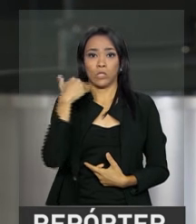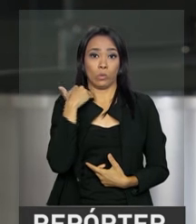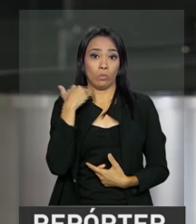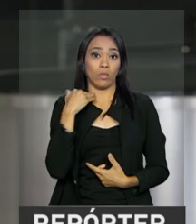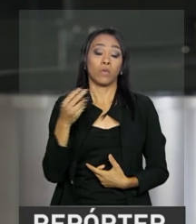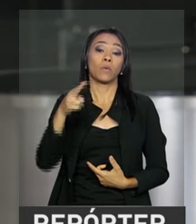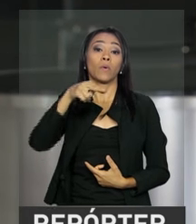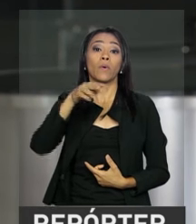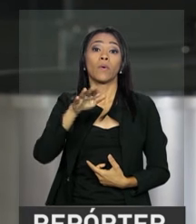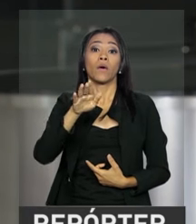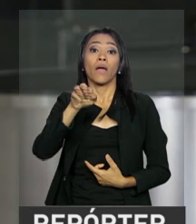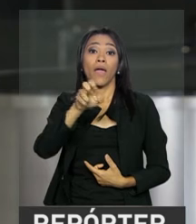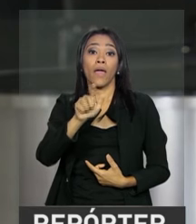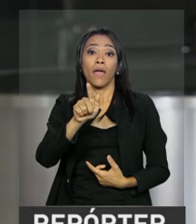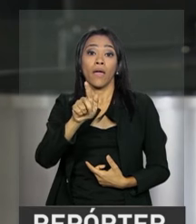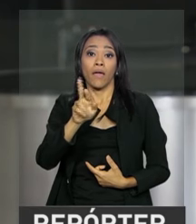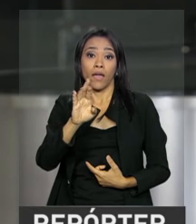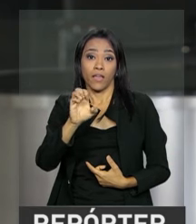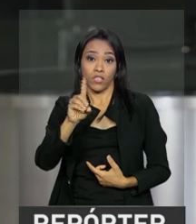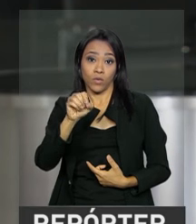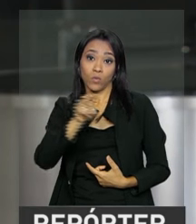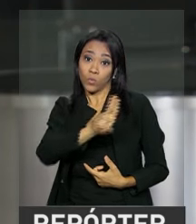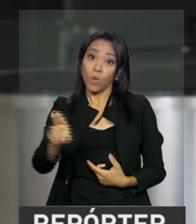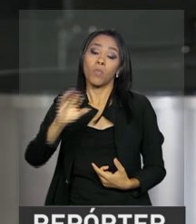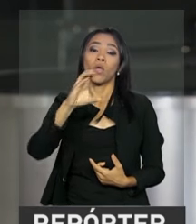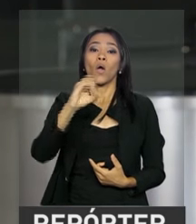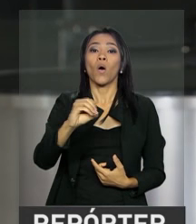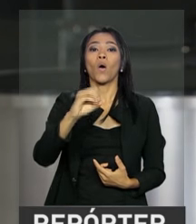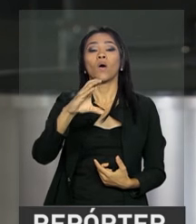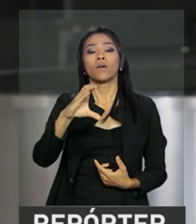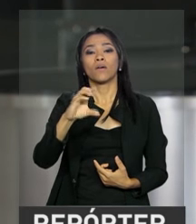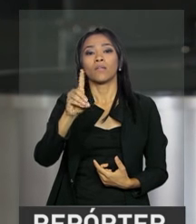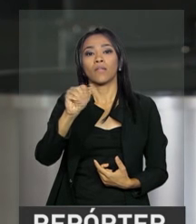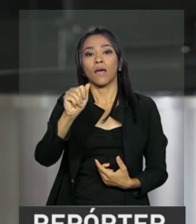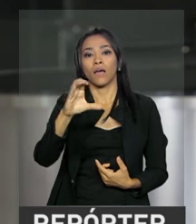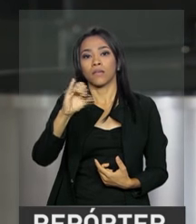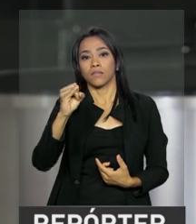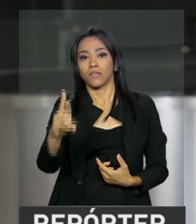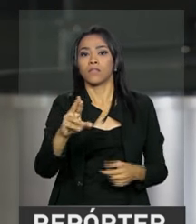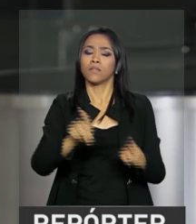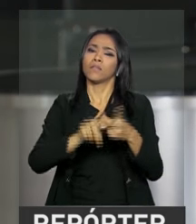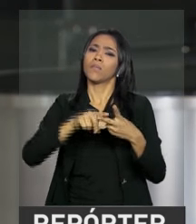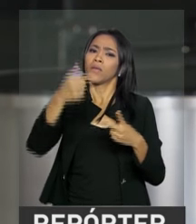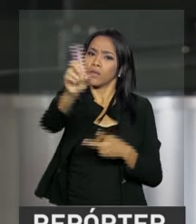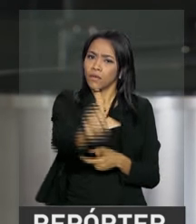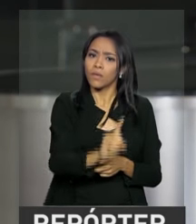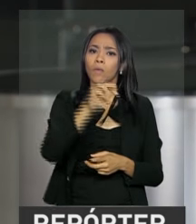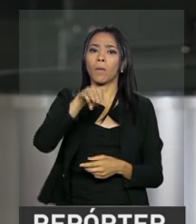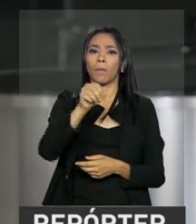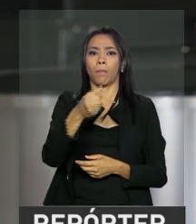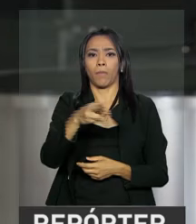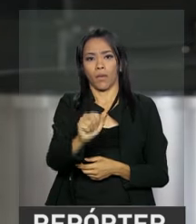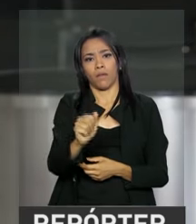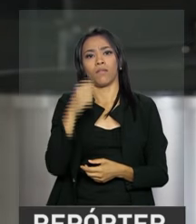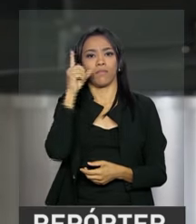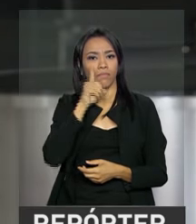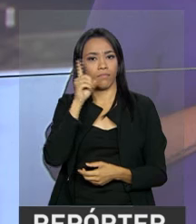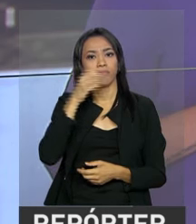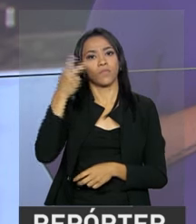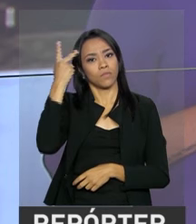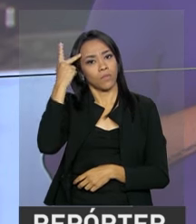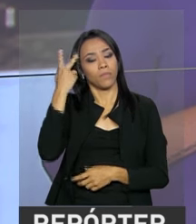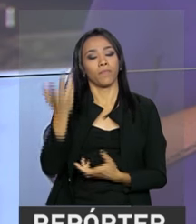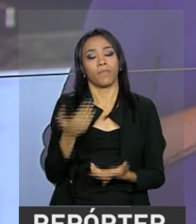desenvolvimento do Extremo Sul odacir Klein e com a deputada Federal de São Paulo Mara Gabril Leandro com você